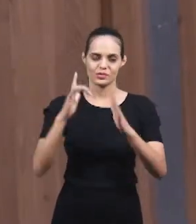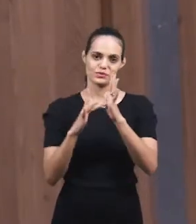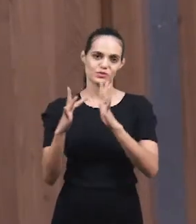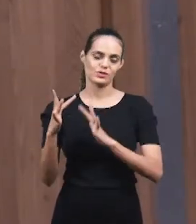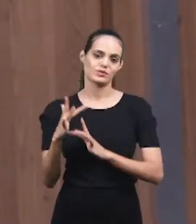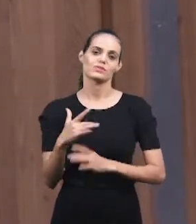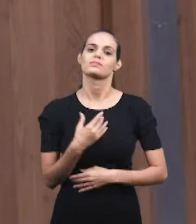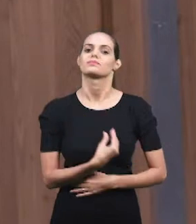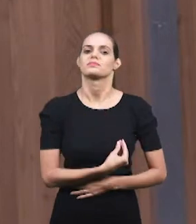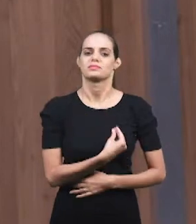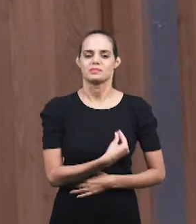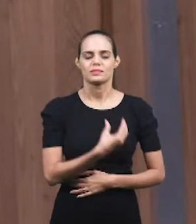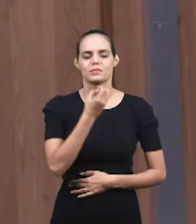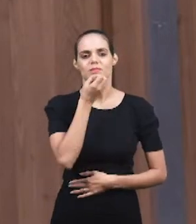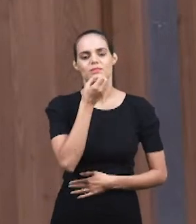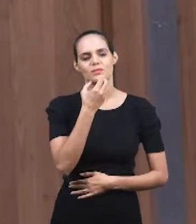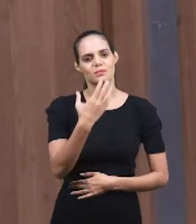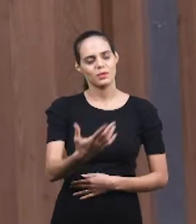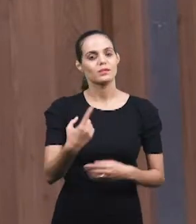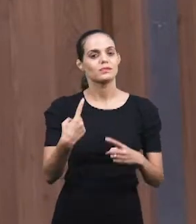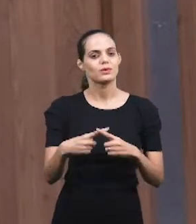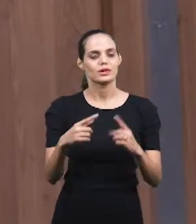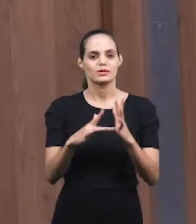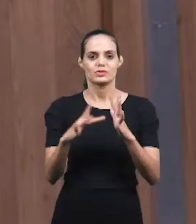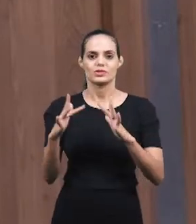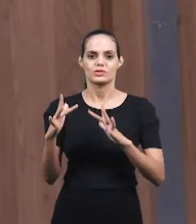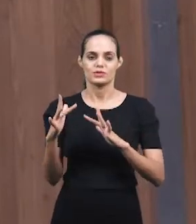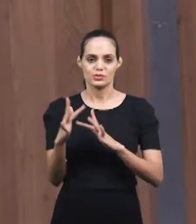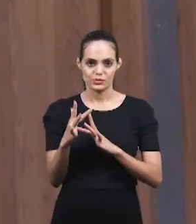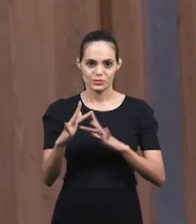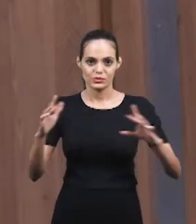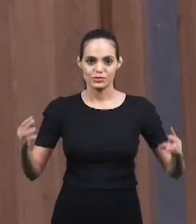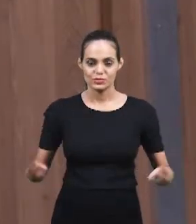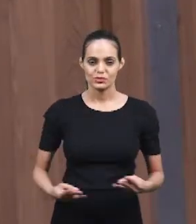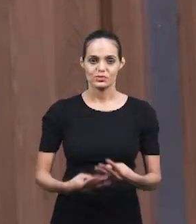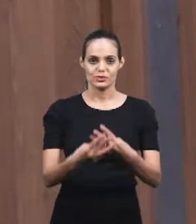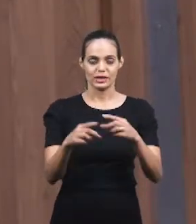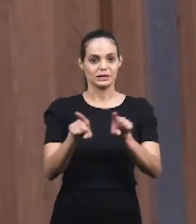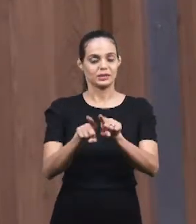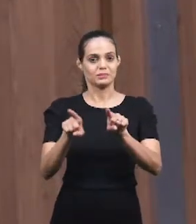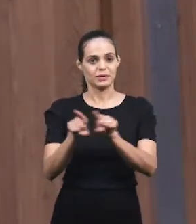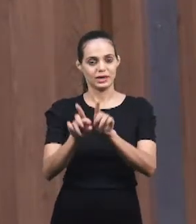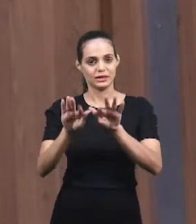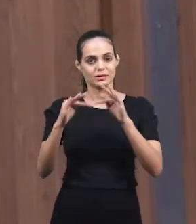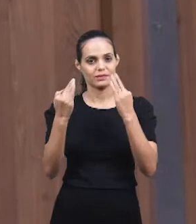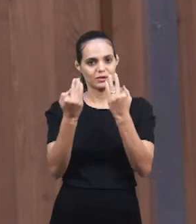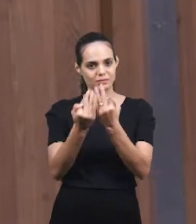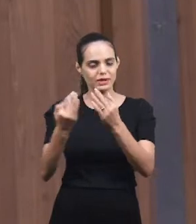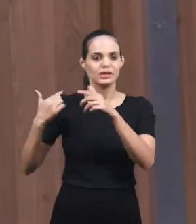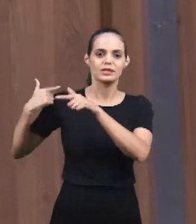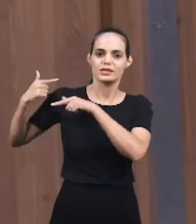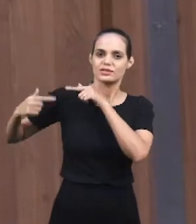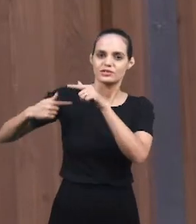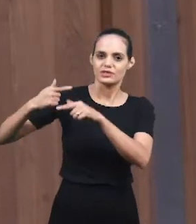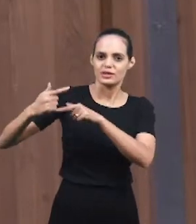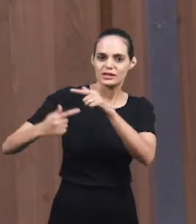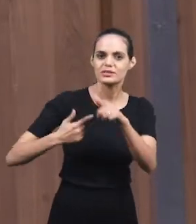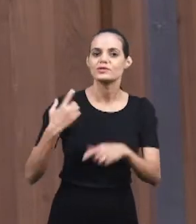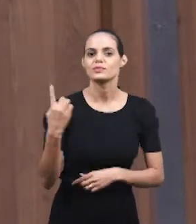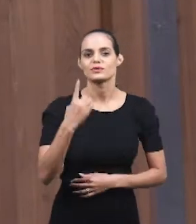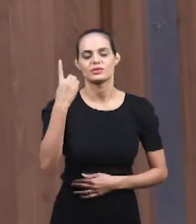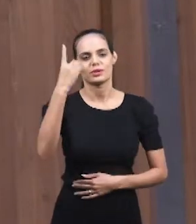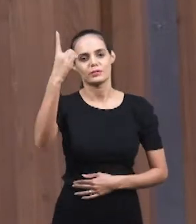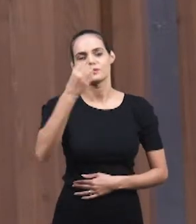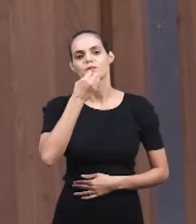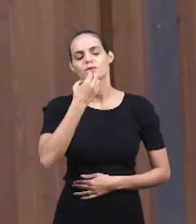bem colocado, pois Jesus era da tribo de Judá e da linhagem, ou da família, ou da casa de Davi. Muito